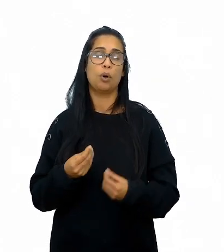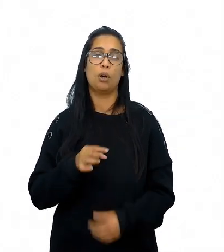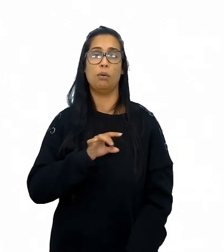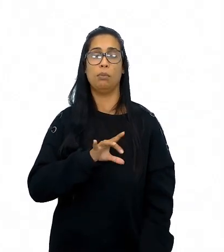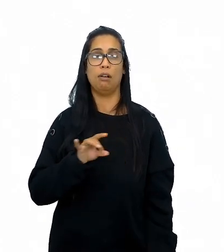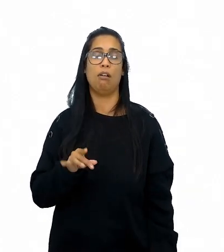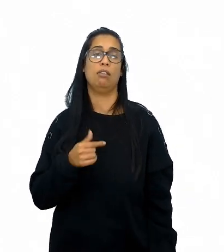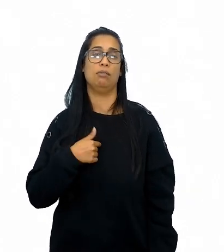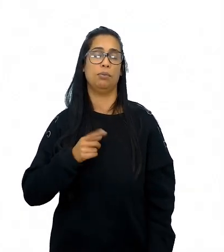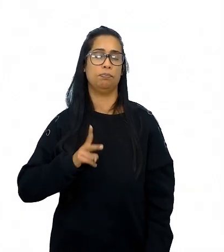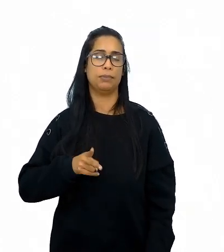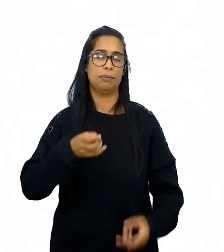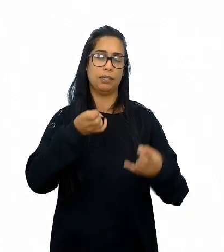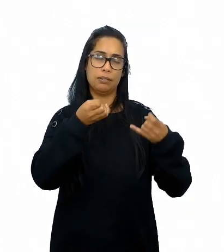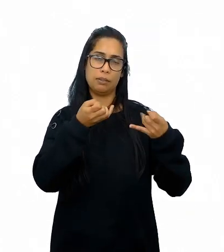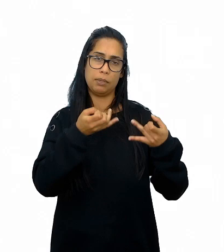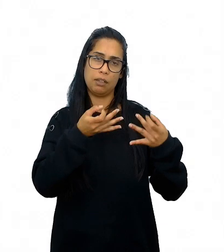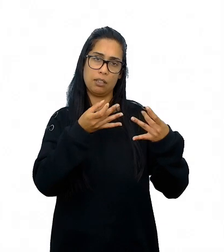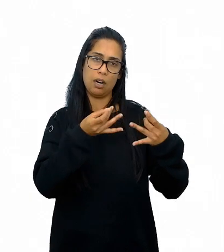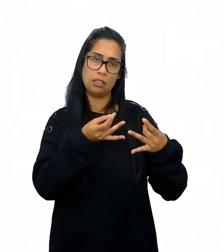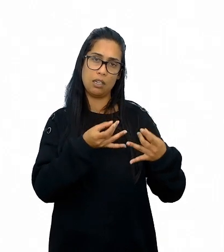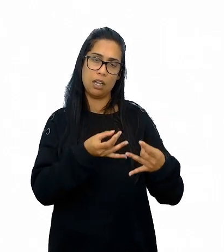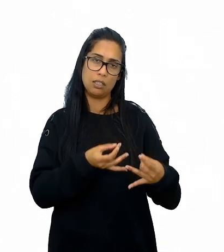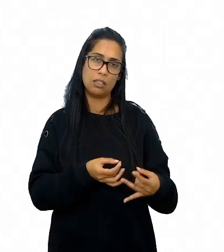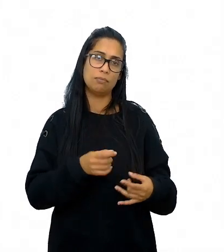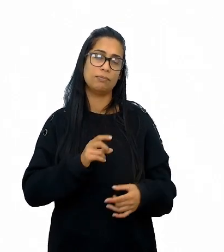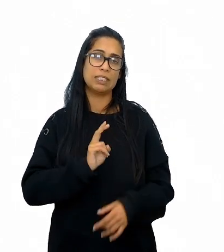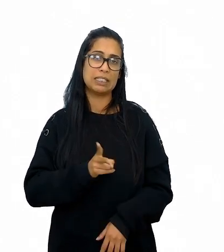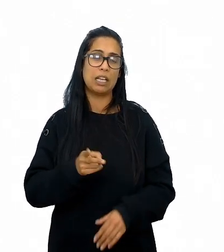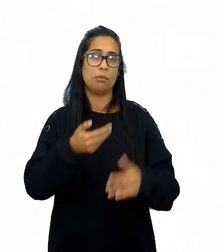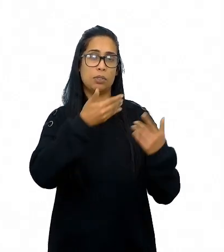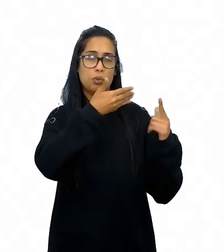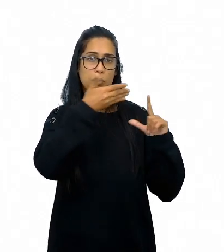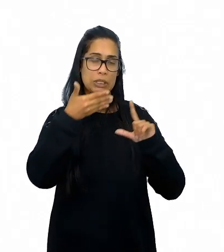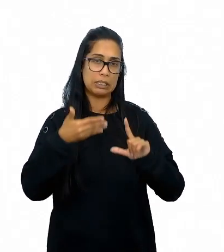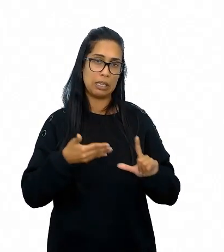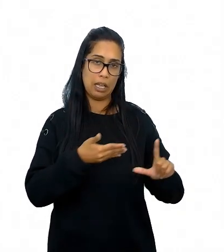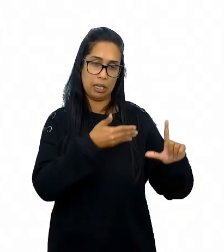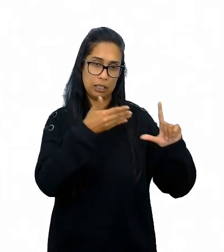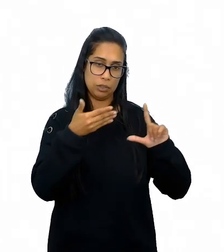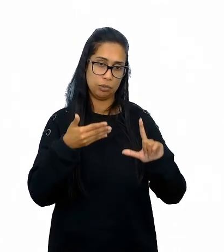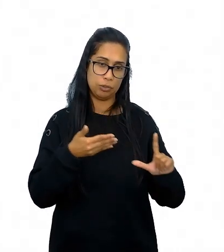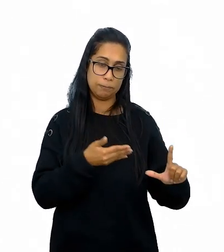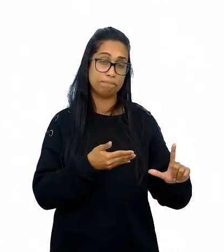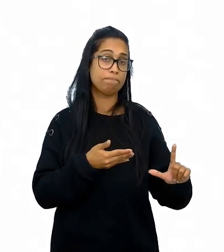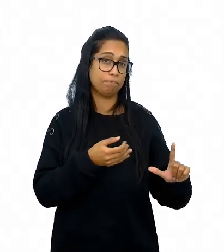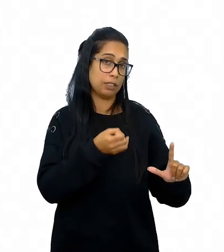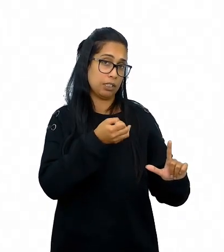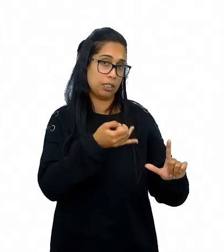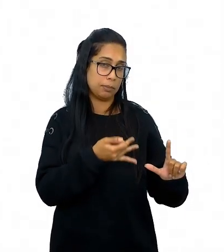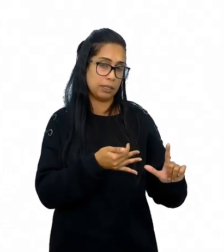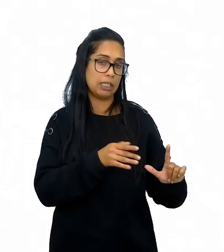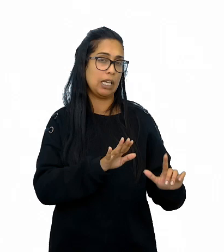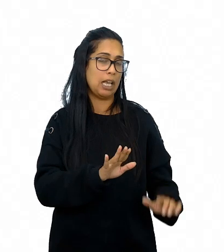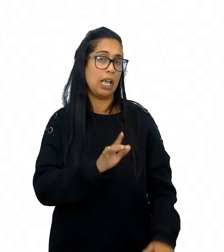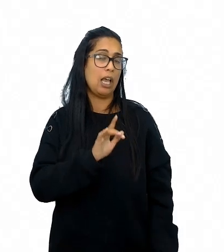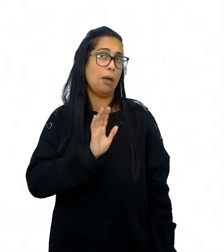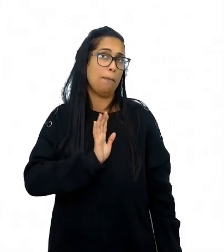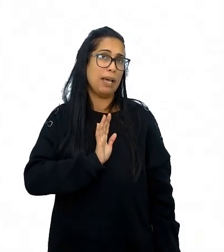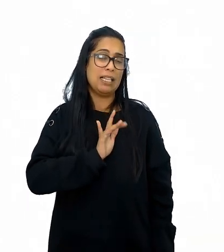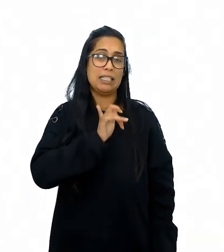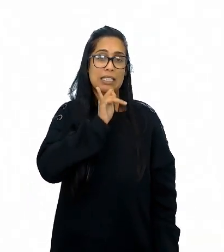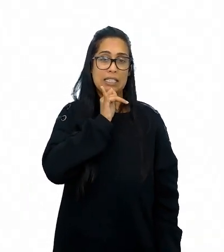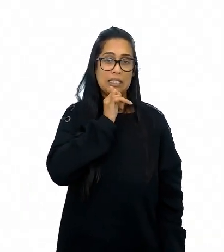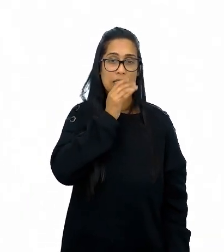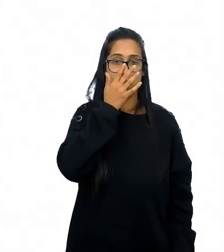vim mencionando aí nos slides anteriores, tá bem? E agora sim a gente chega, tá bom, então, Mariana, a